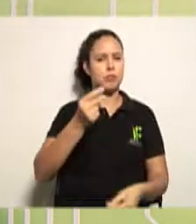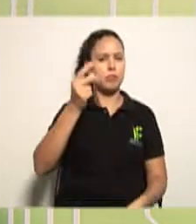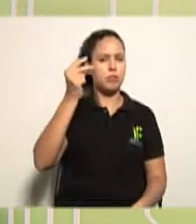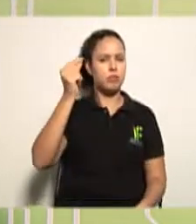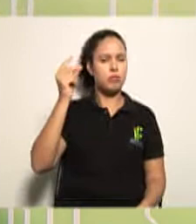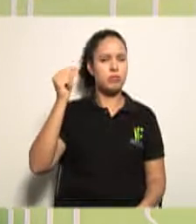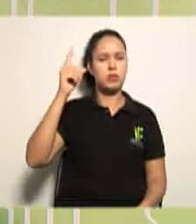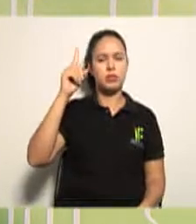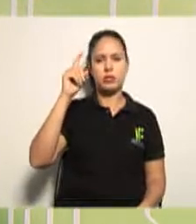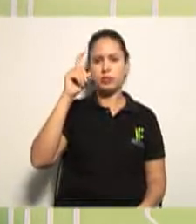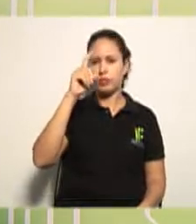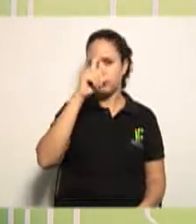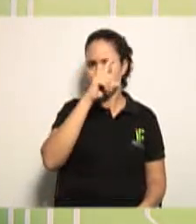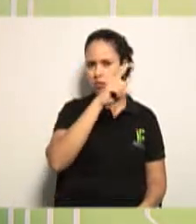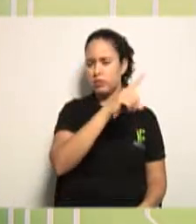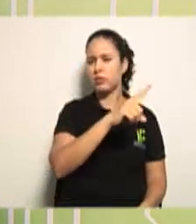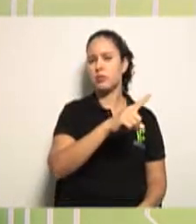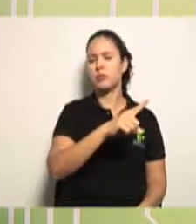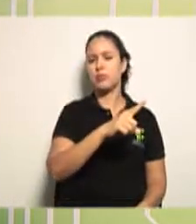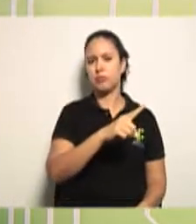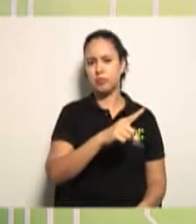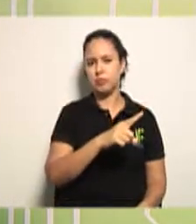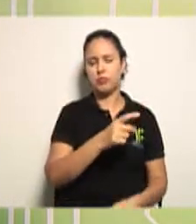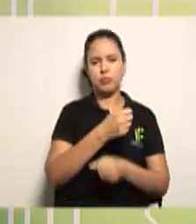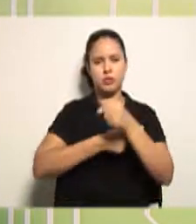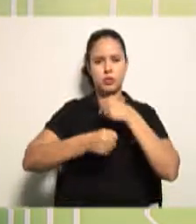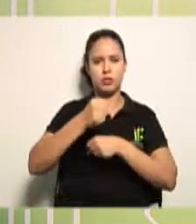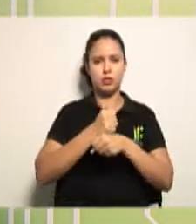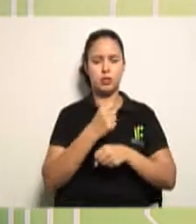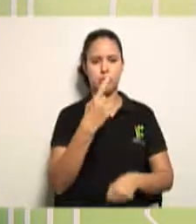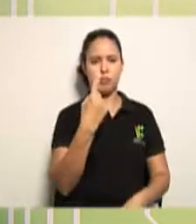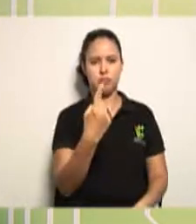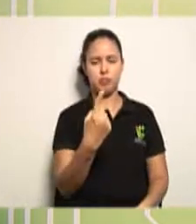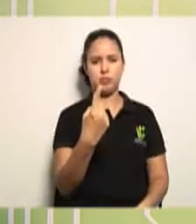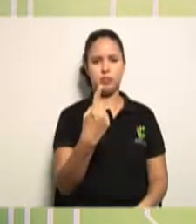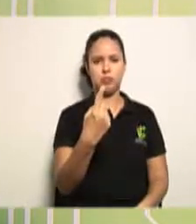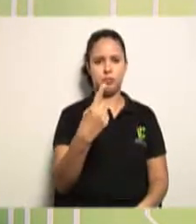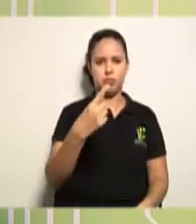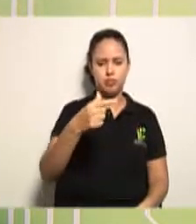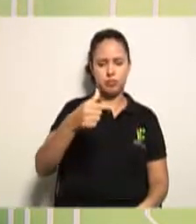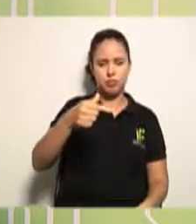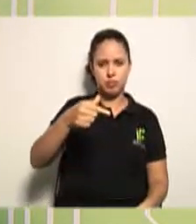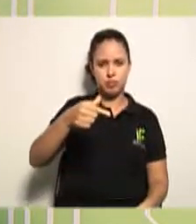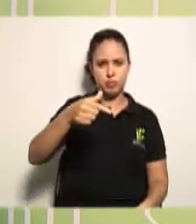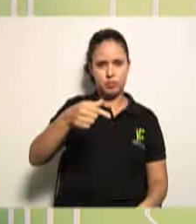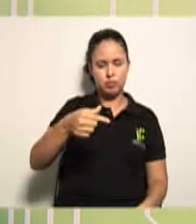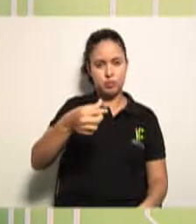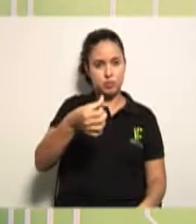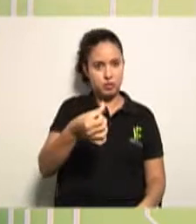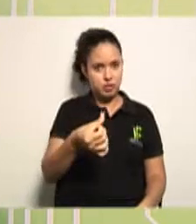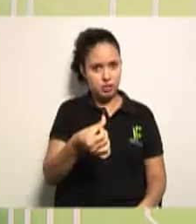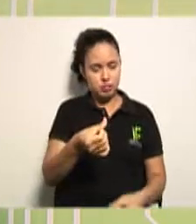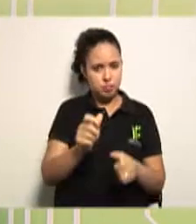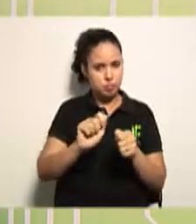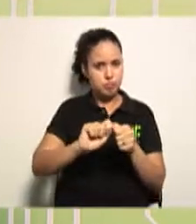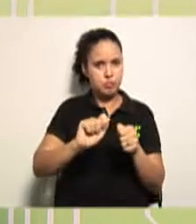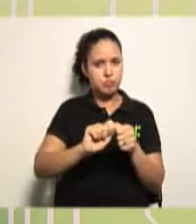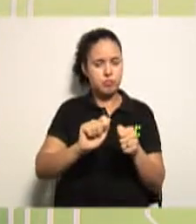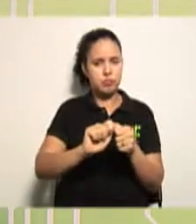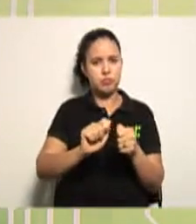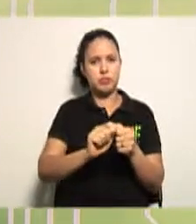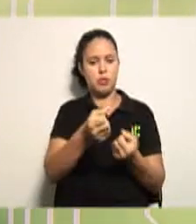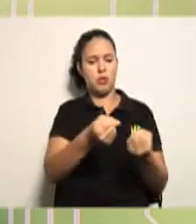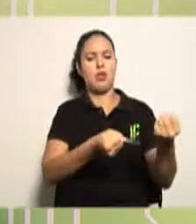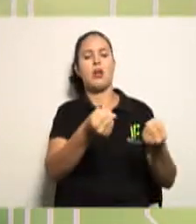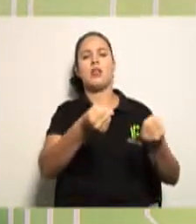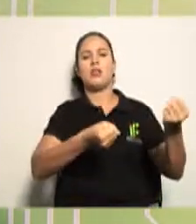Revolução Industrial. Vamos voltar um tempo atrás, lá em 1776, para produzir um carro. O tanto que era